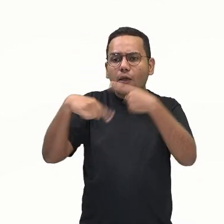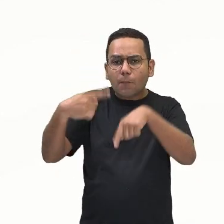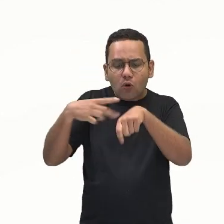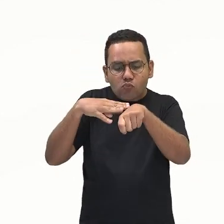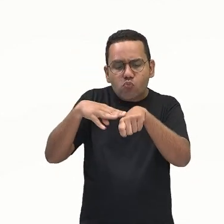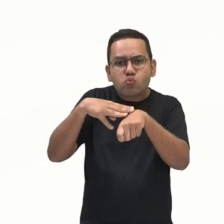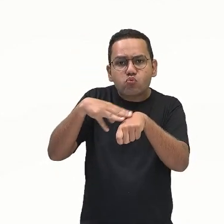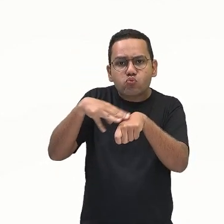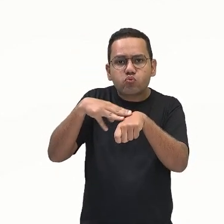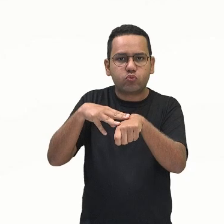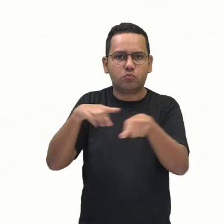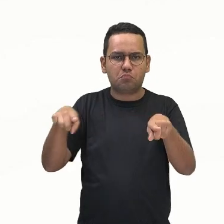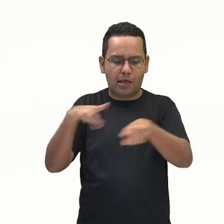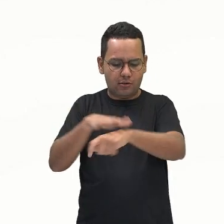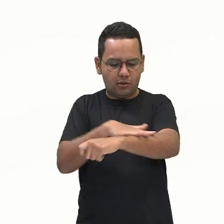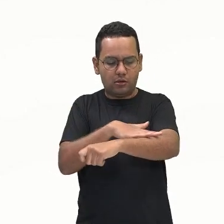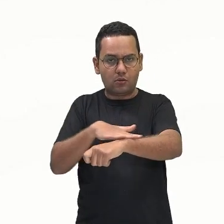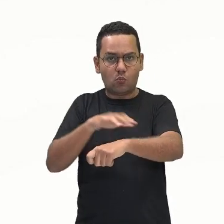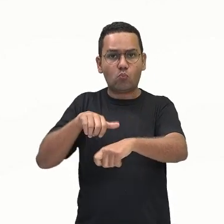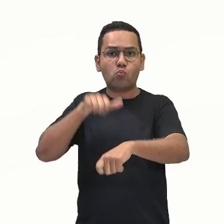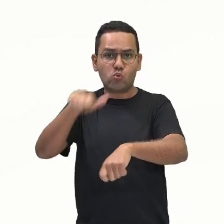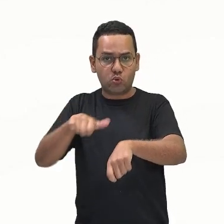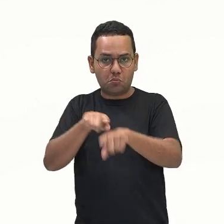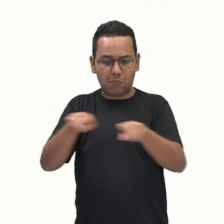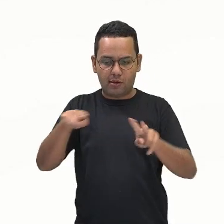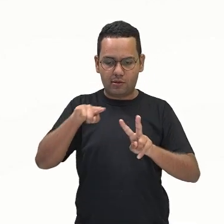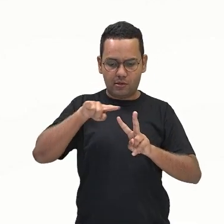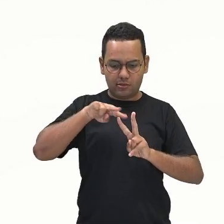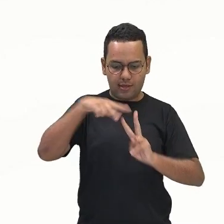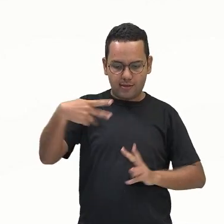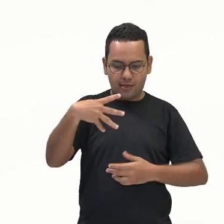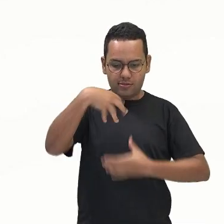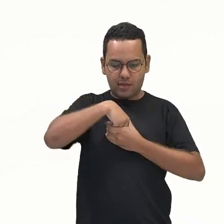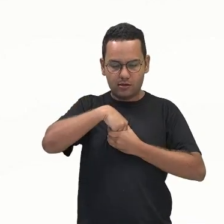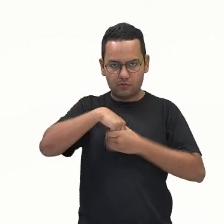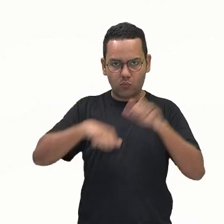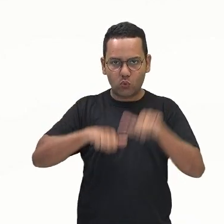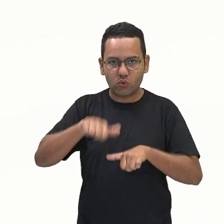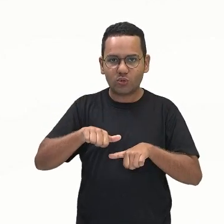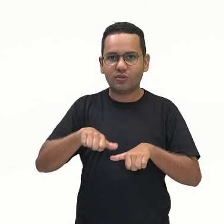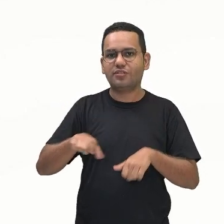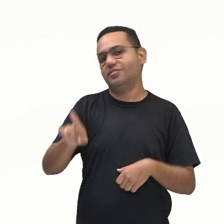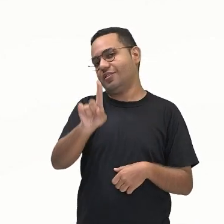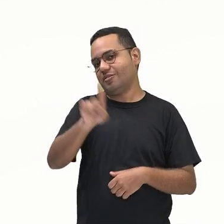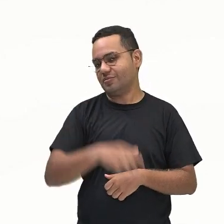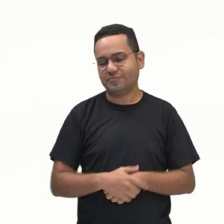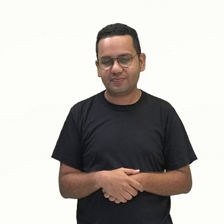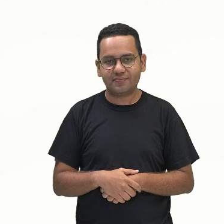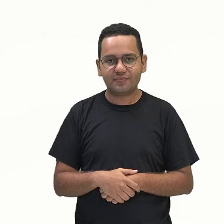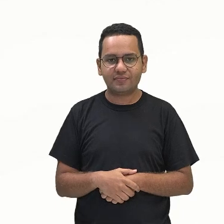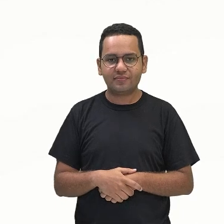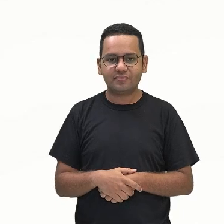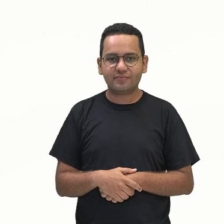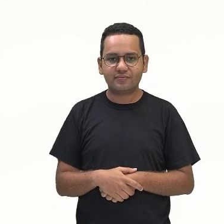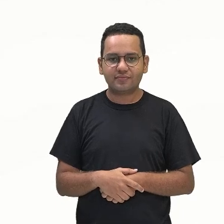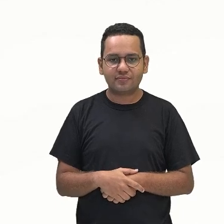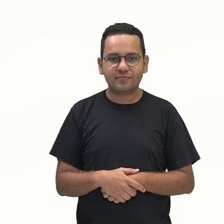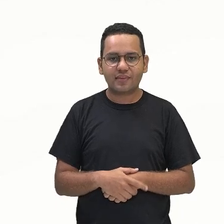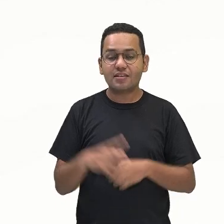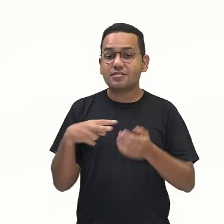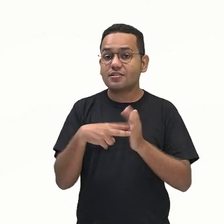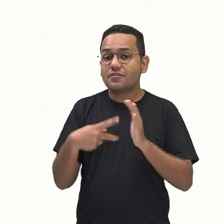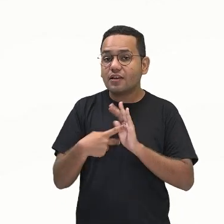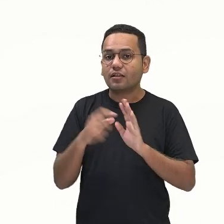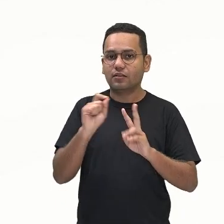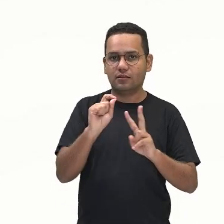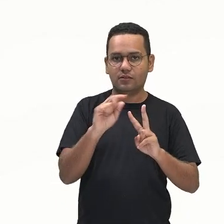sido alterada, mas o DNA não mudou. Então, isso quer dizer que o genótipo dele interagiu com o ambiente, né?